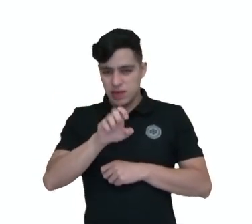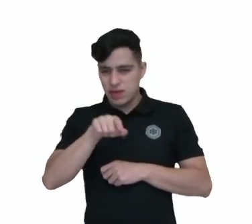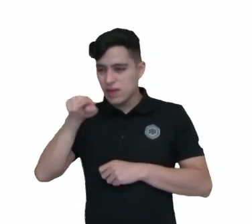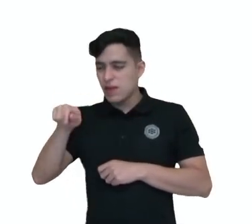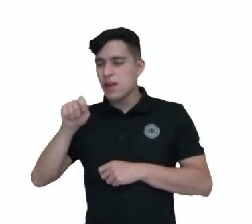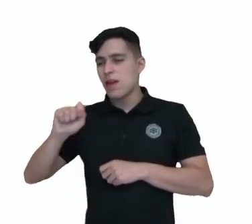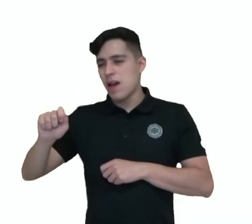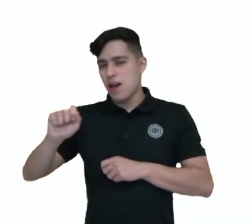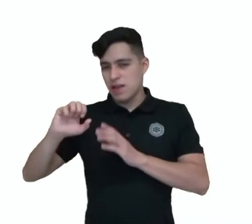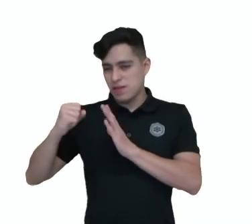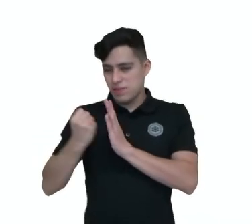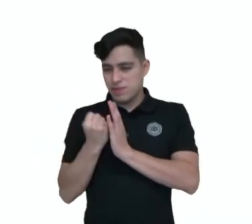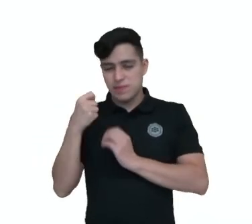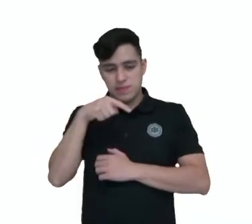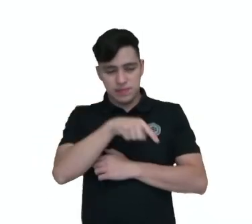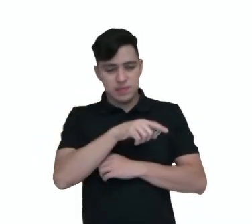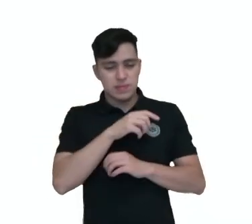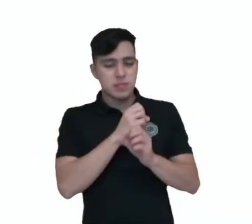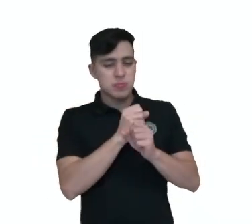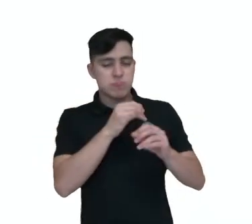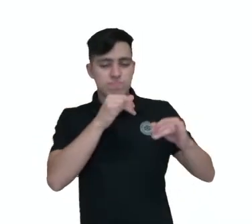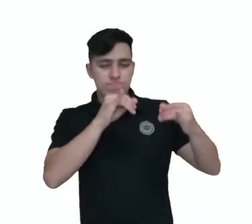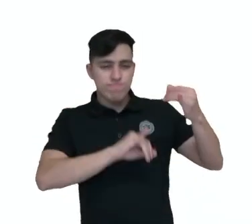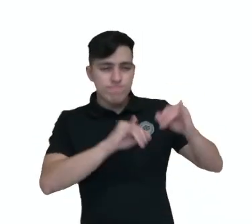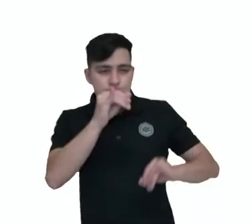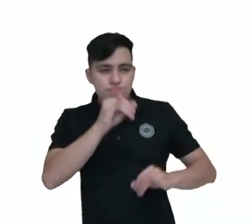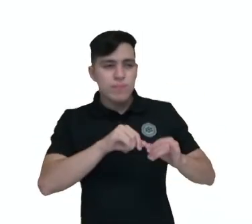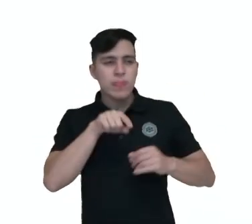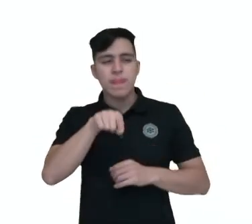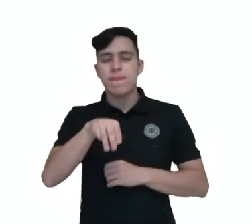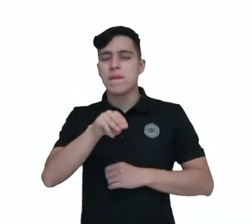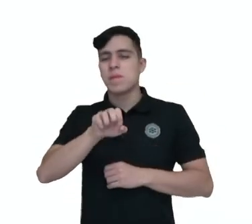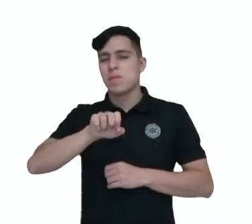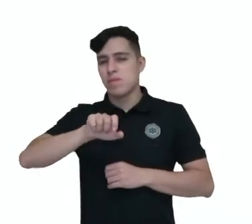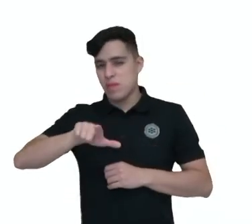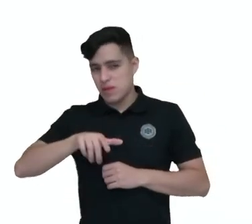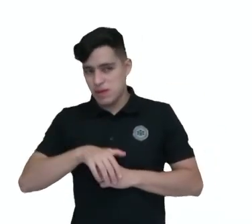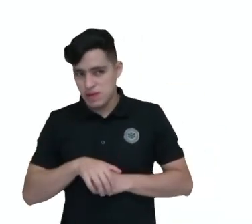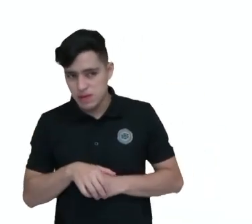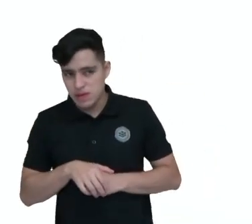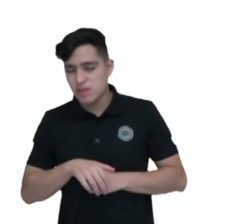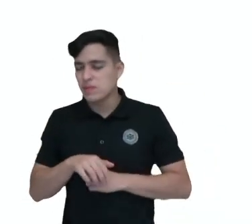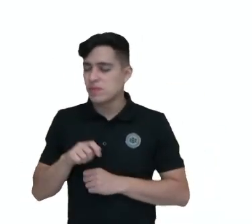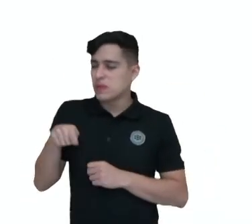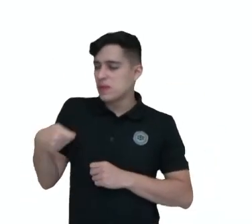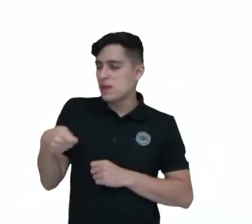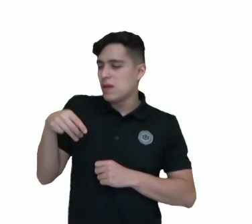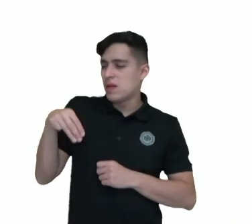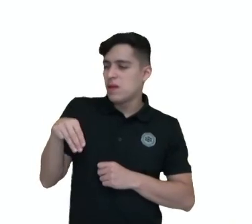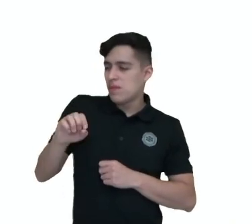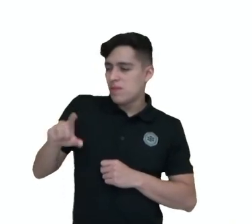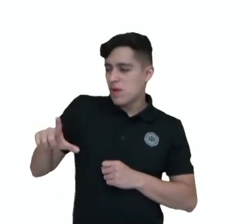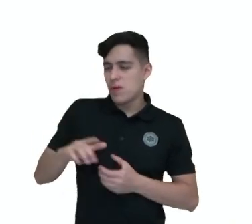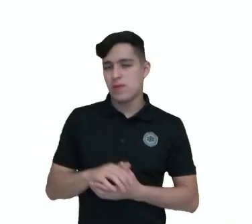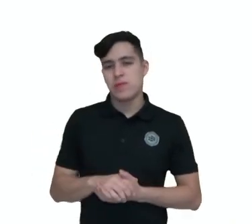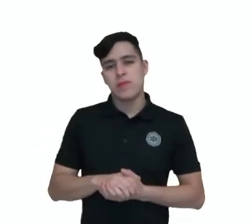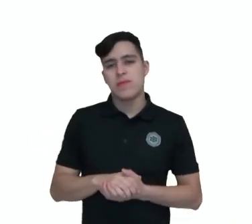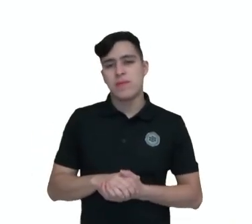símbolo. Quantidade de substância, mol. Então, o símbolo também é